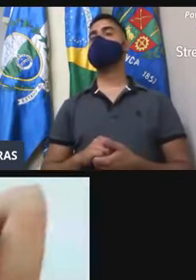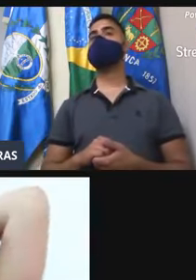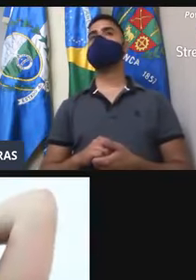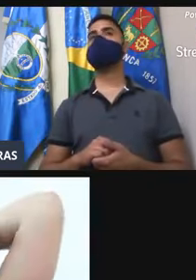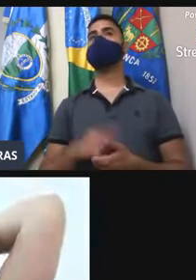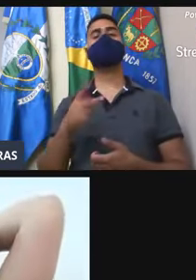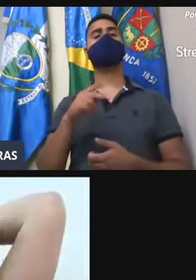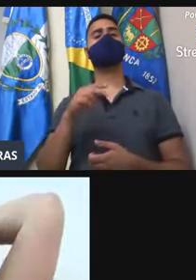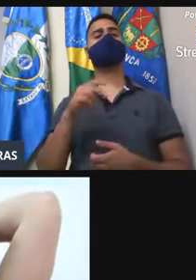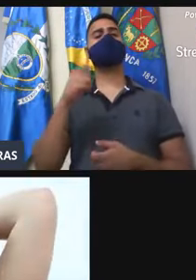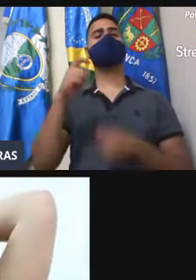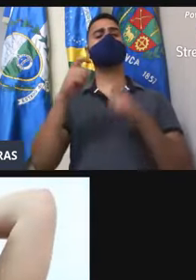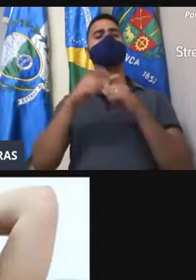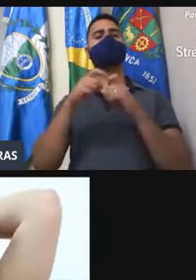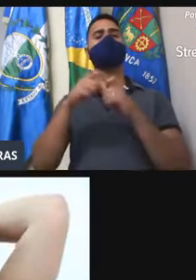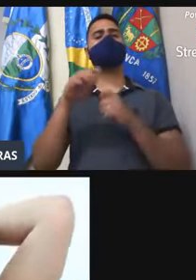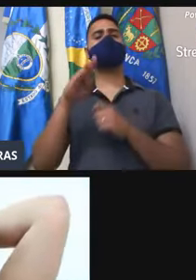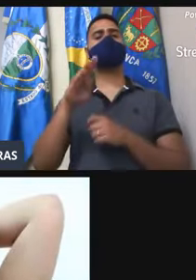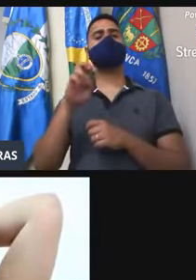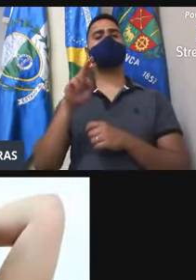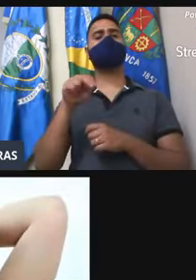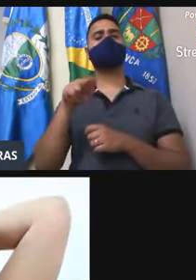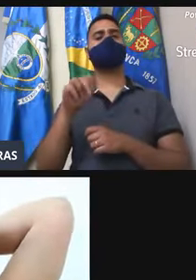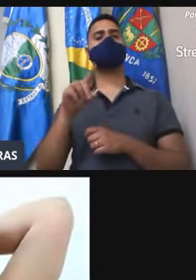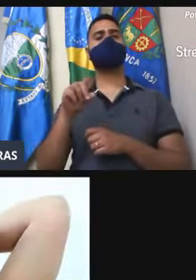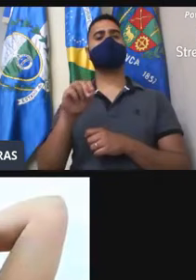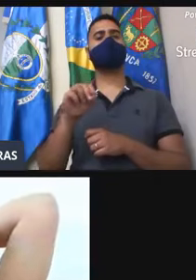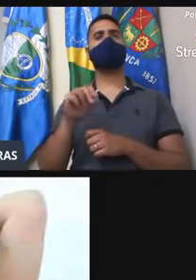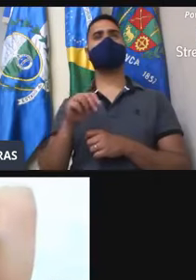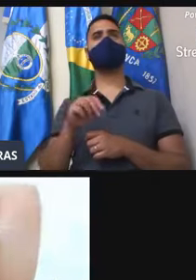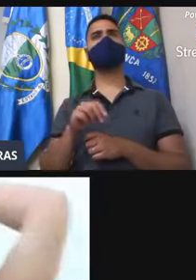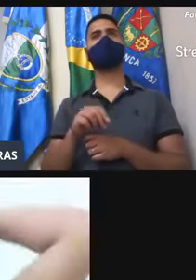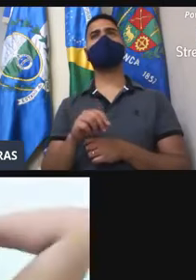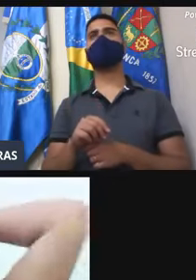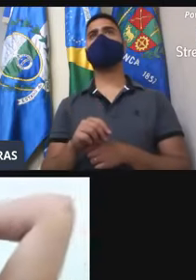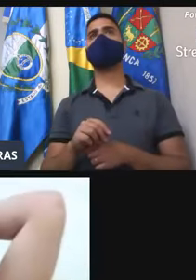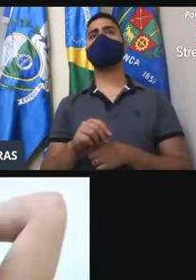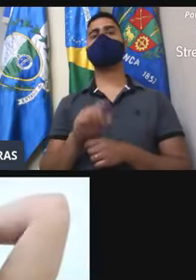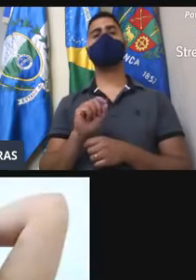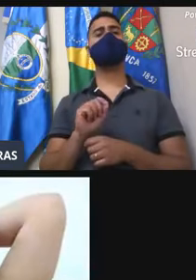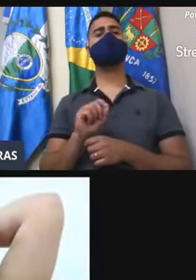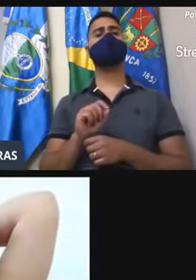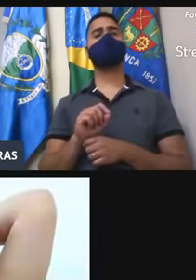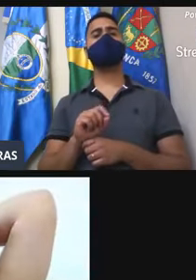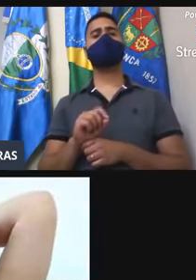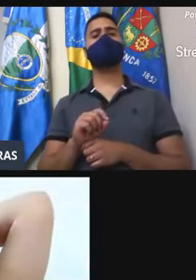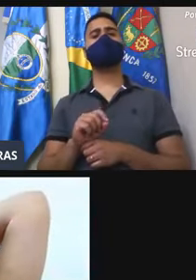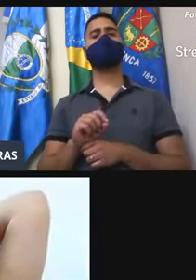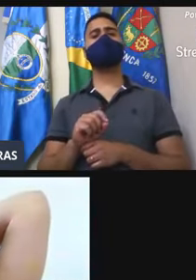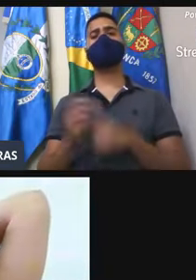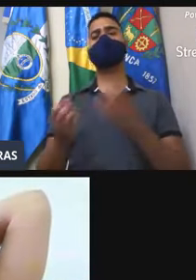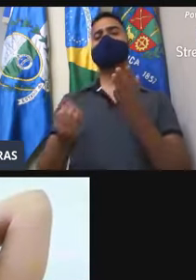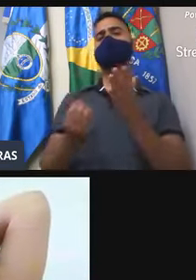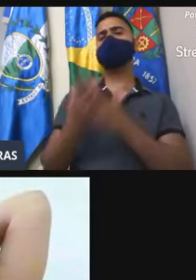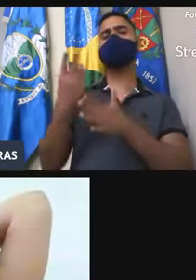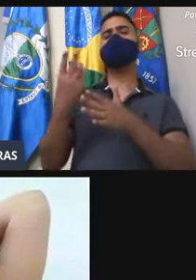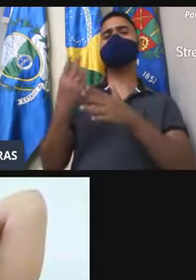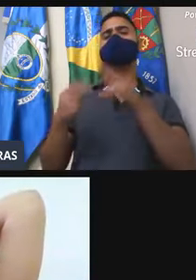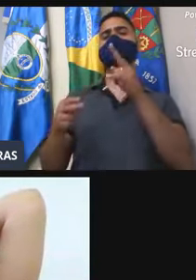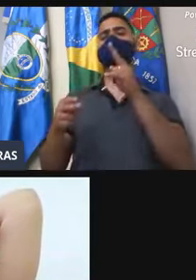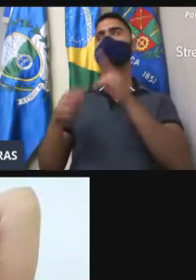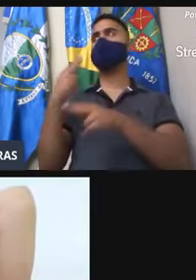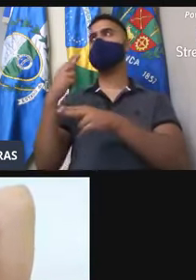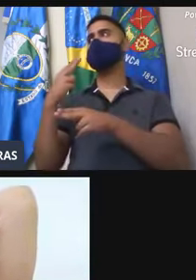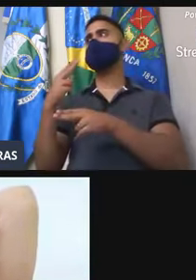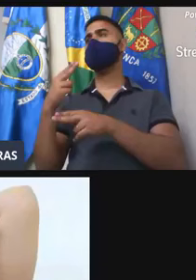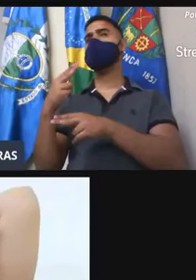Bernardo, talvez o Marquinho conheça, porque mais fica lá na área. Doutor Bernardo é uma das maiores revelações na cirurgia do estado